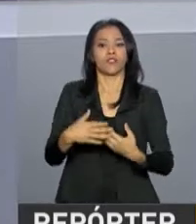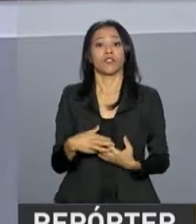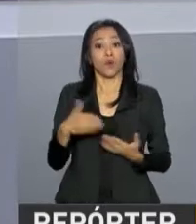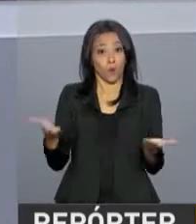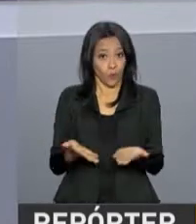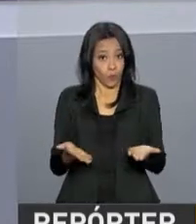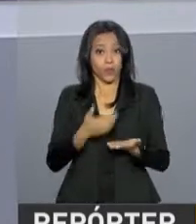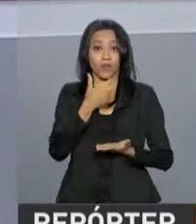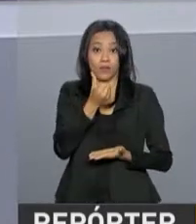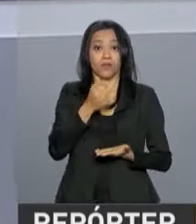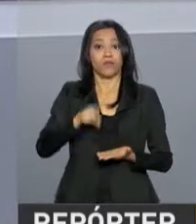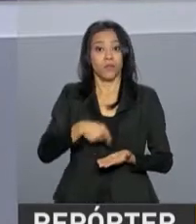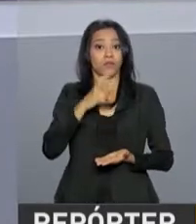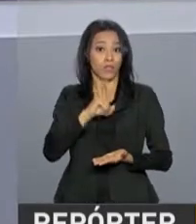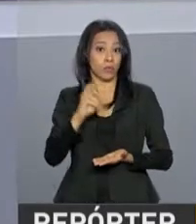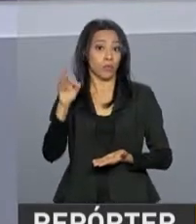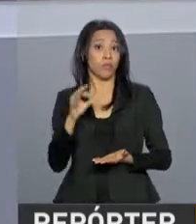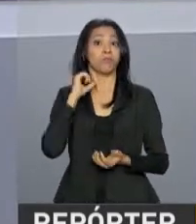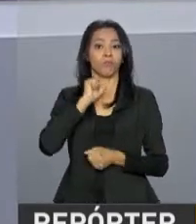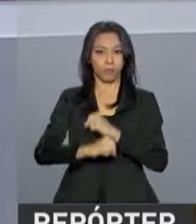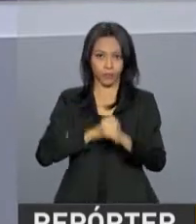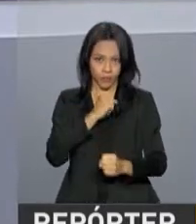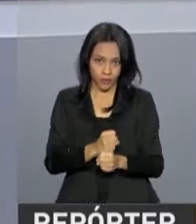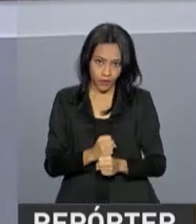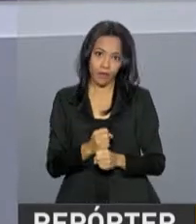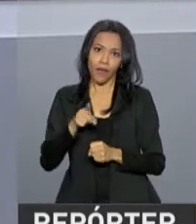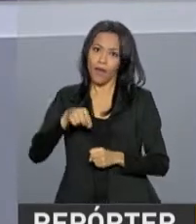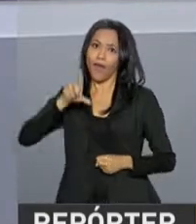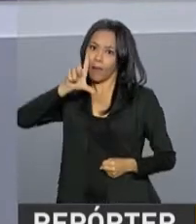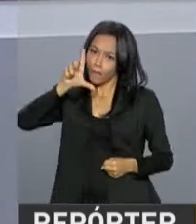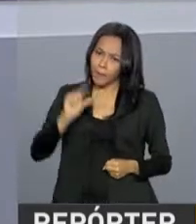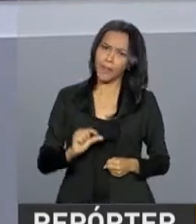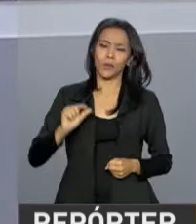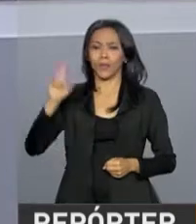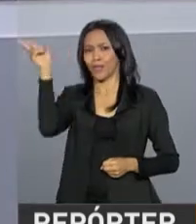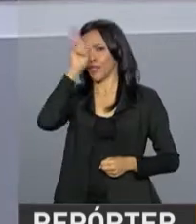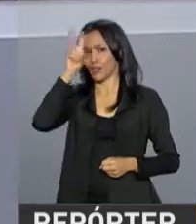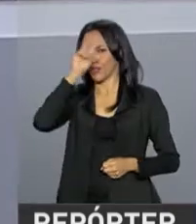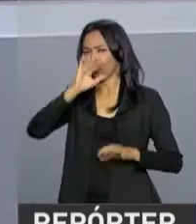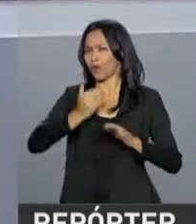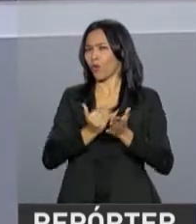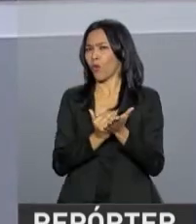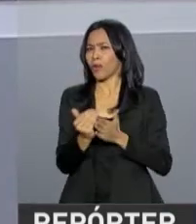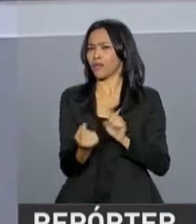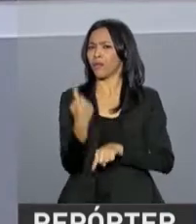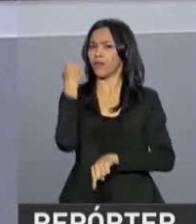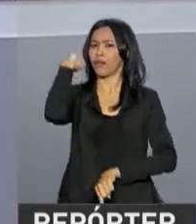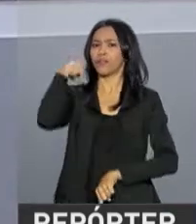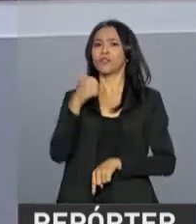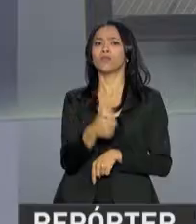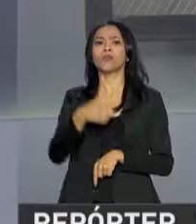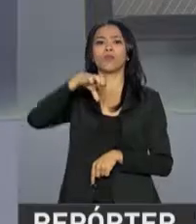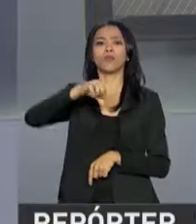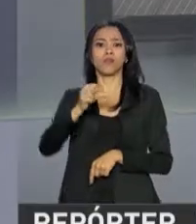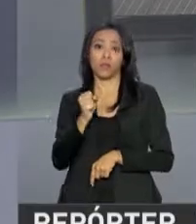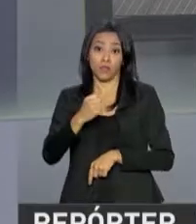está em 6 e meio por cento ao ano a taxa é a menor da série histórica iniciada em 1986